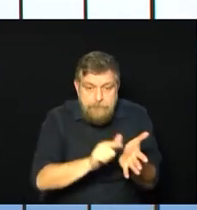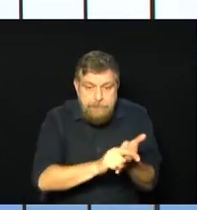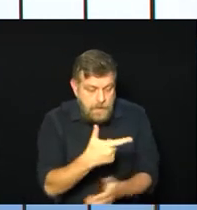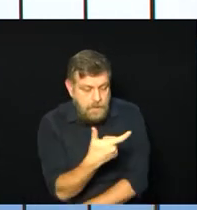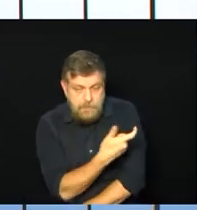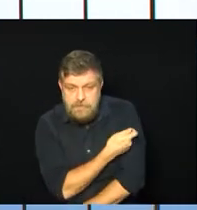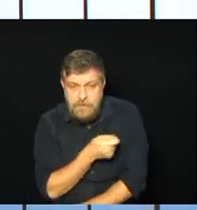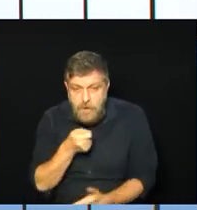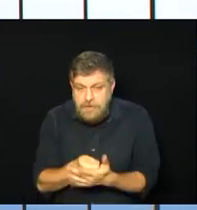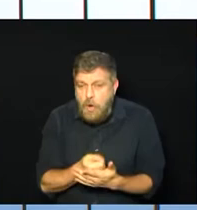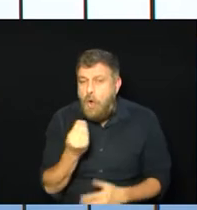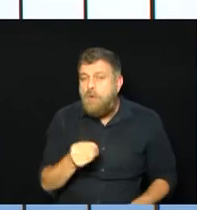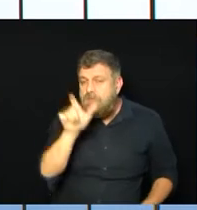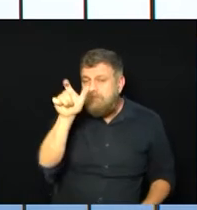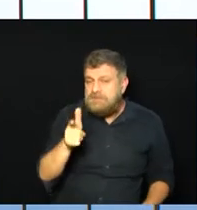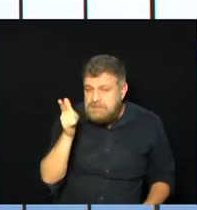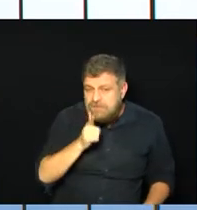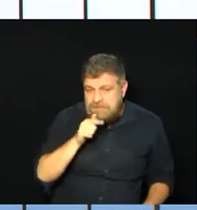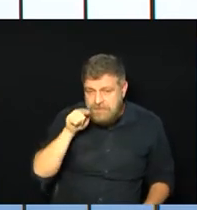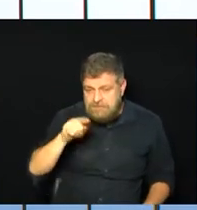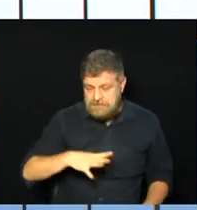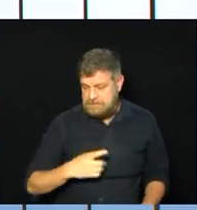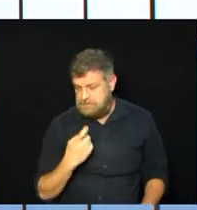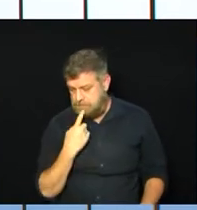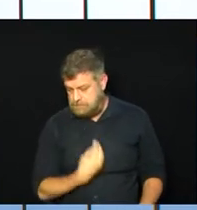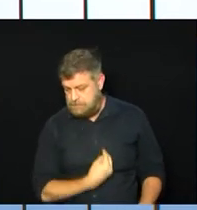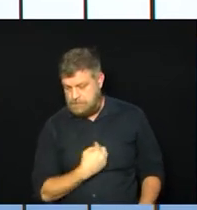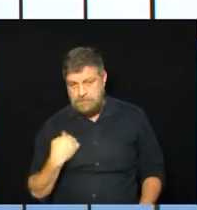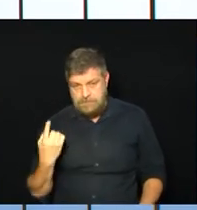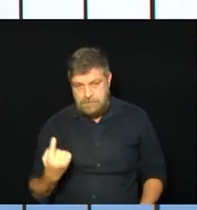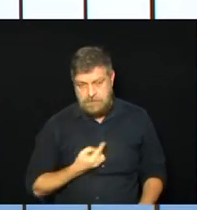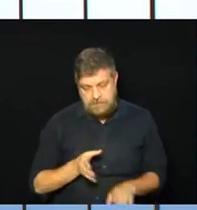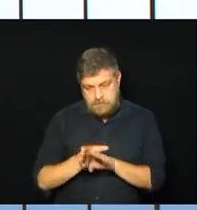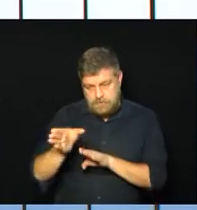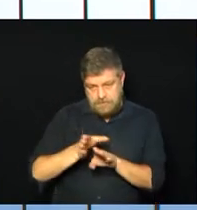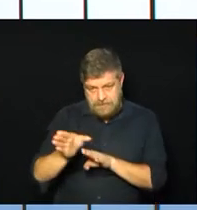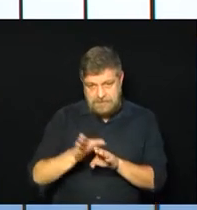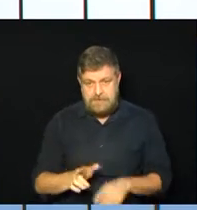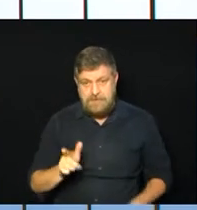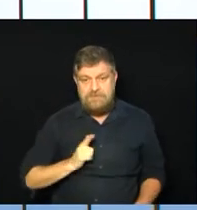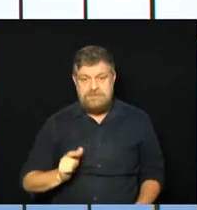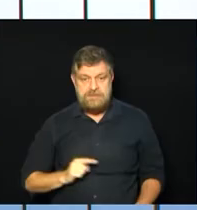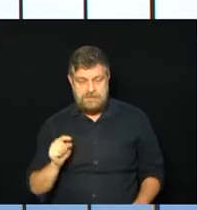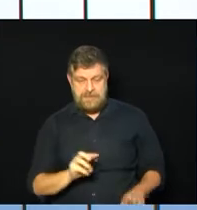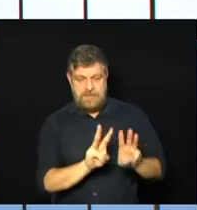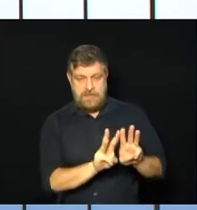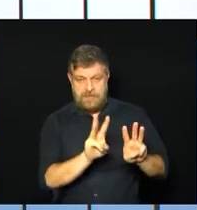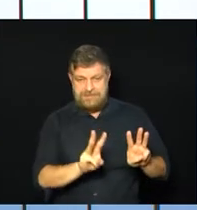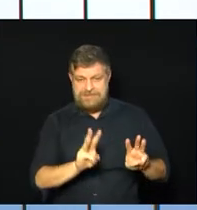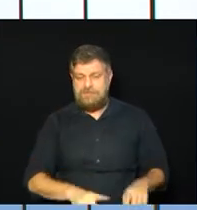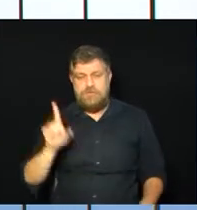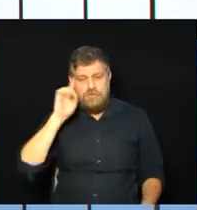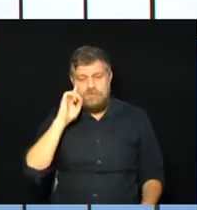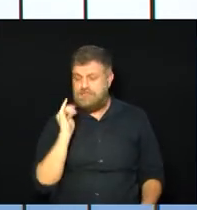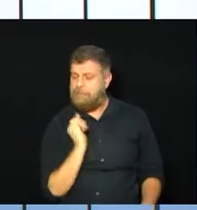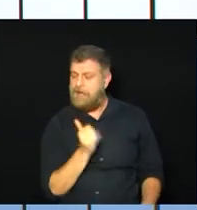Você sabe como tirar esse certificado? Você que é aqui de Campinas, a gente vai agora te orientar. Você vai entrar naquele site que a gente fala